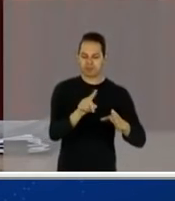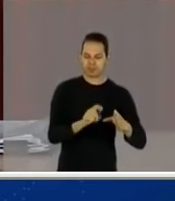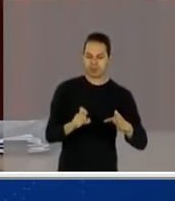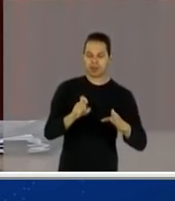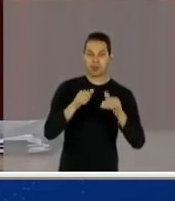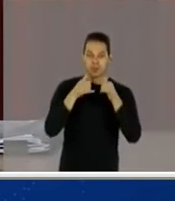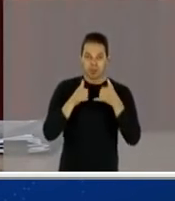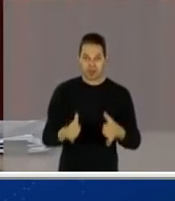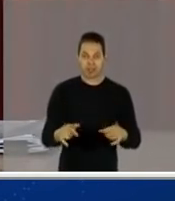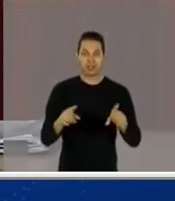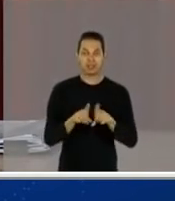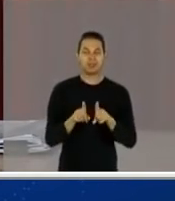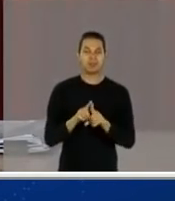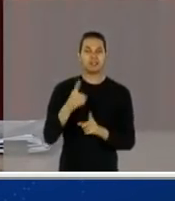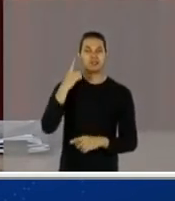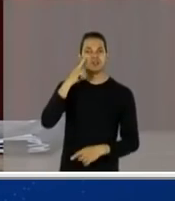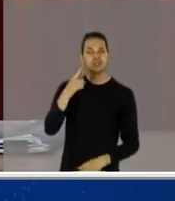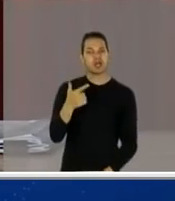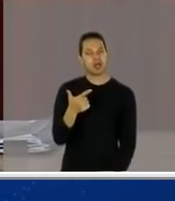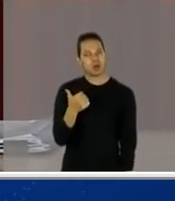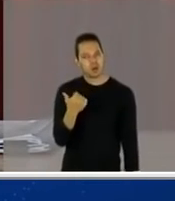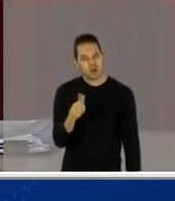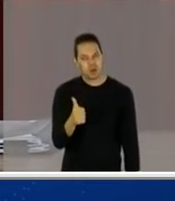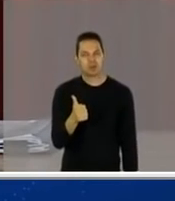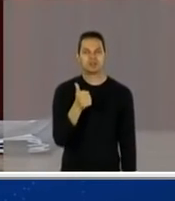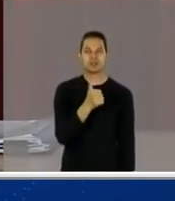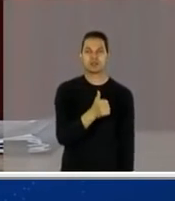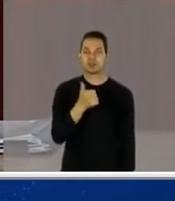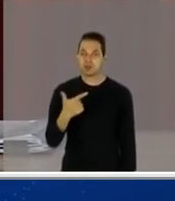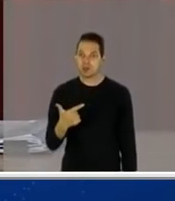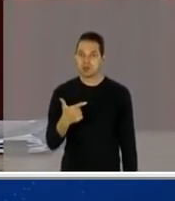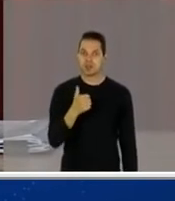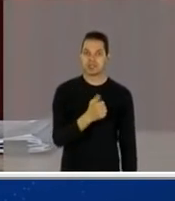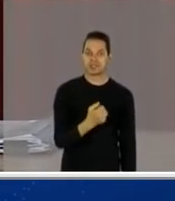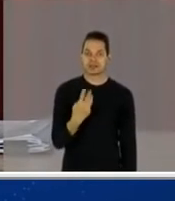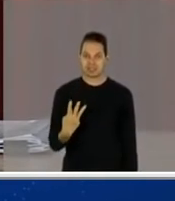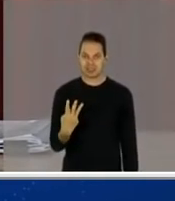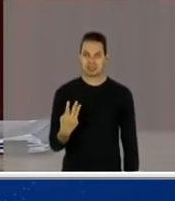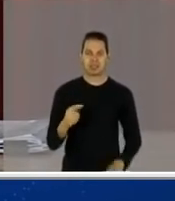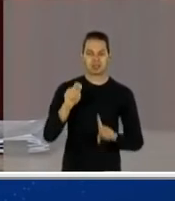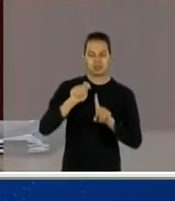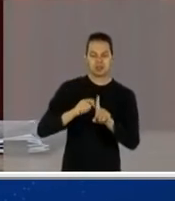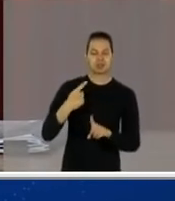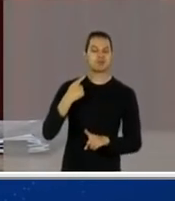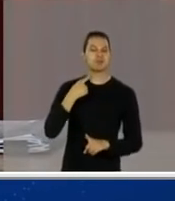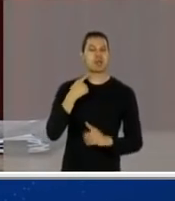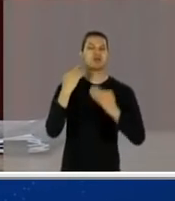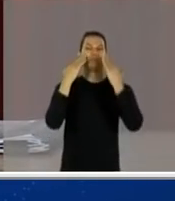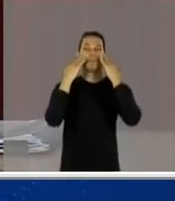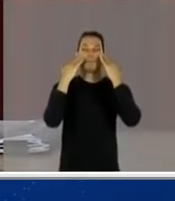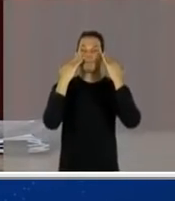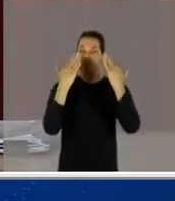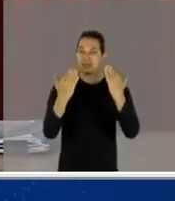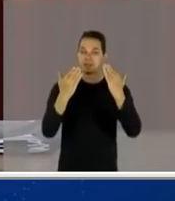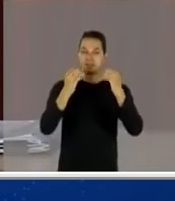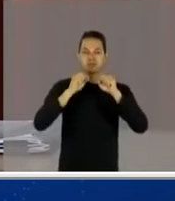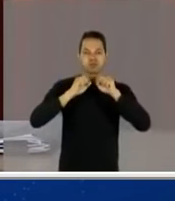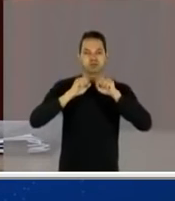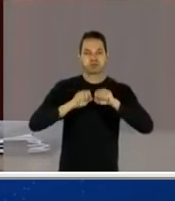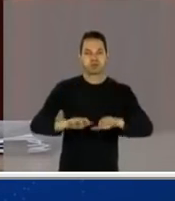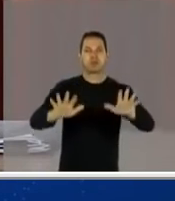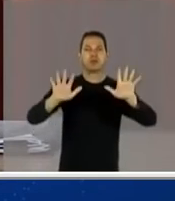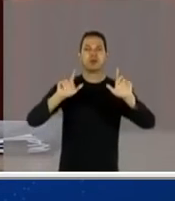eu queria seguir falando sobre essa ideia de que essa fala do ministro fraquinho esse